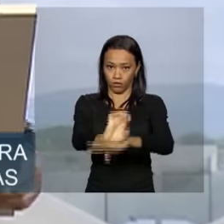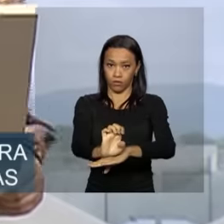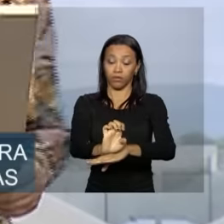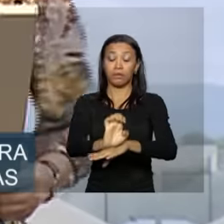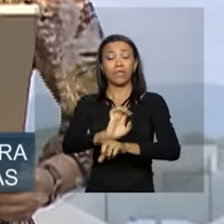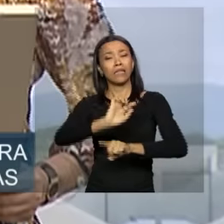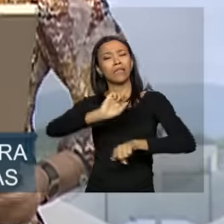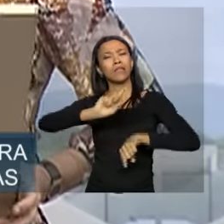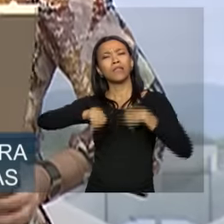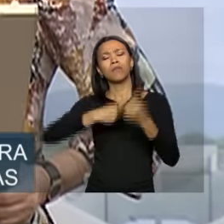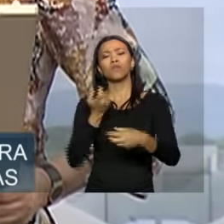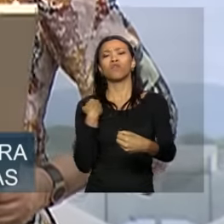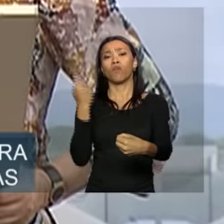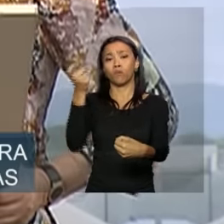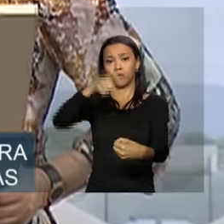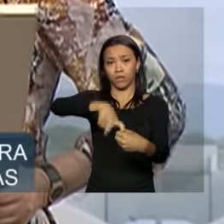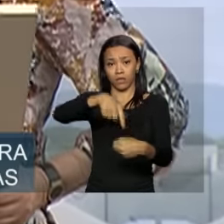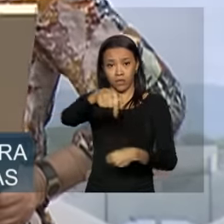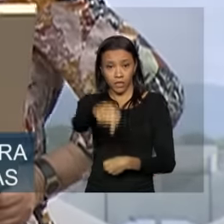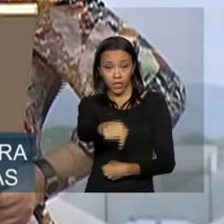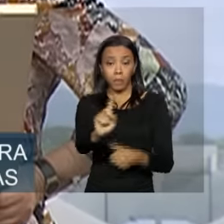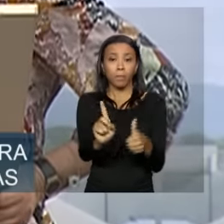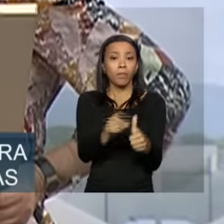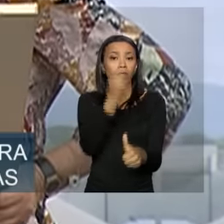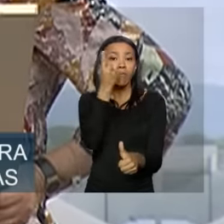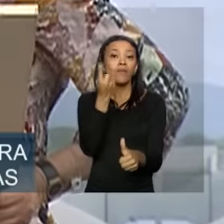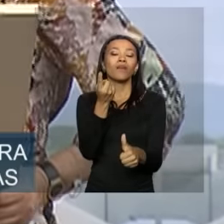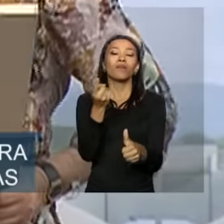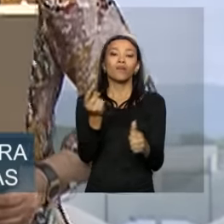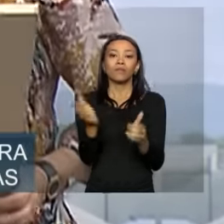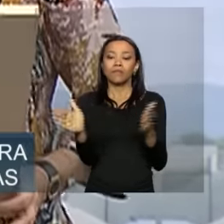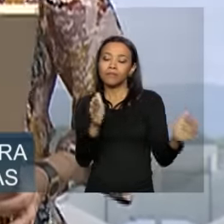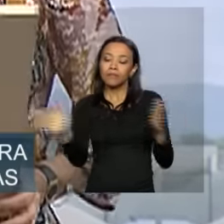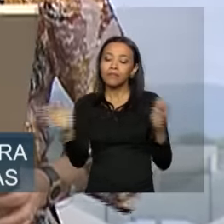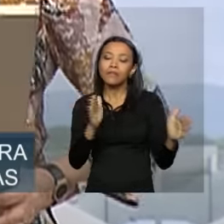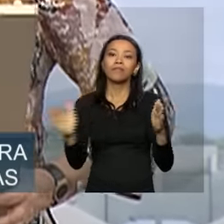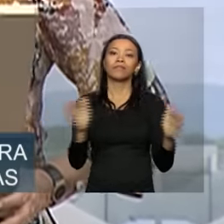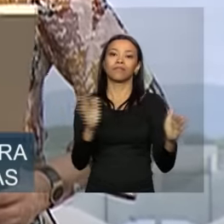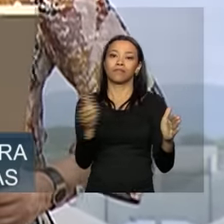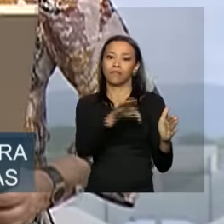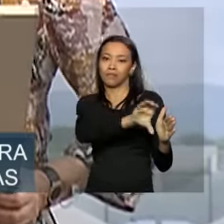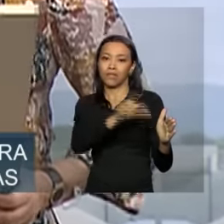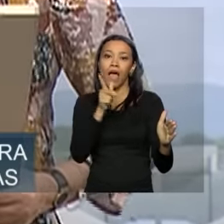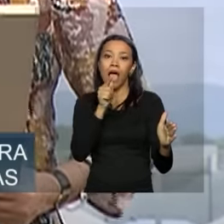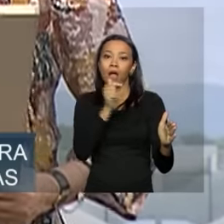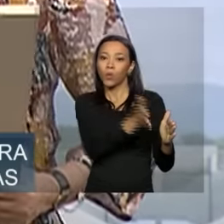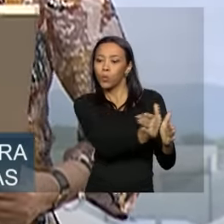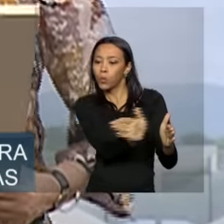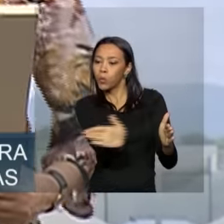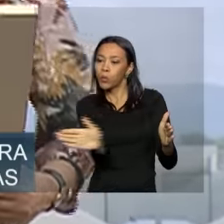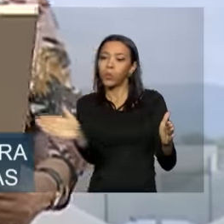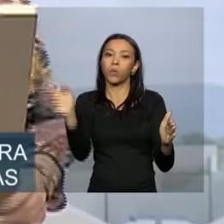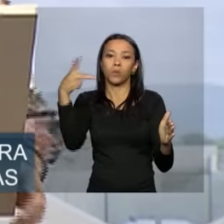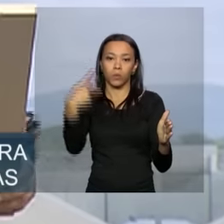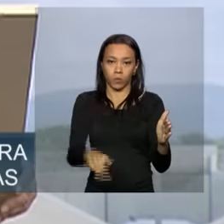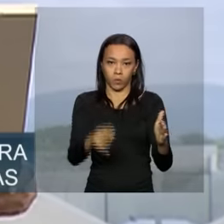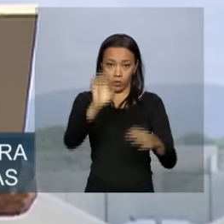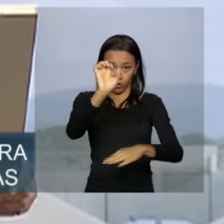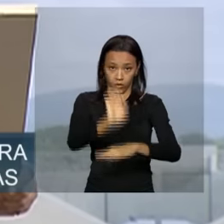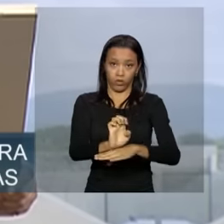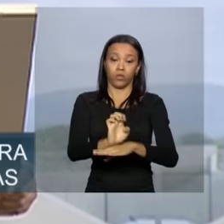para inaugurar o primeiro trecho do canal do Sertão Alagoano.